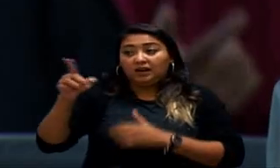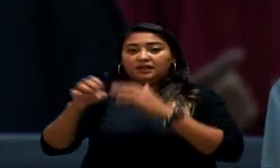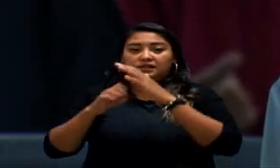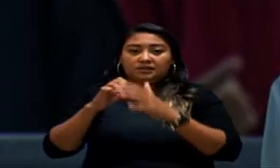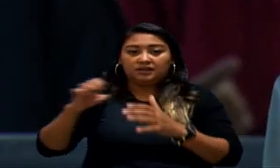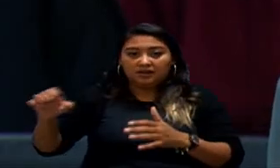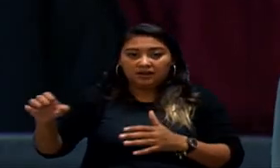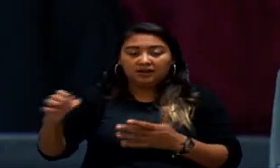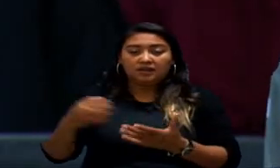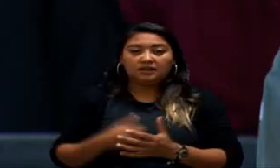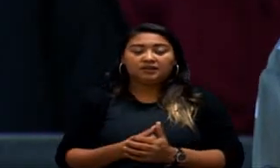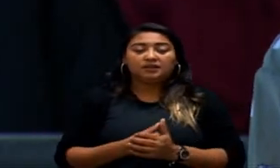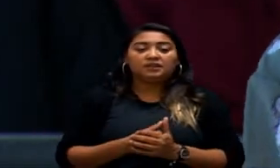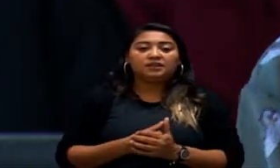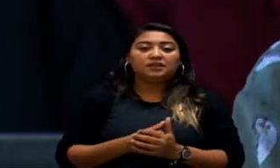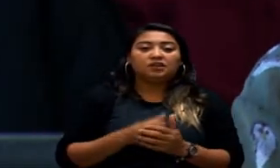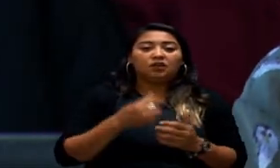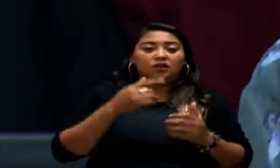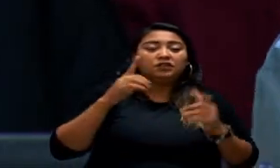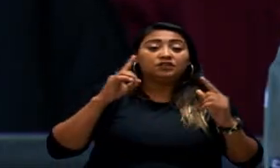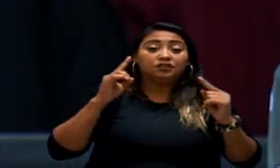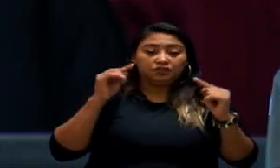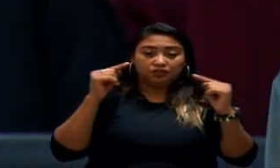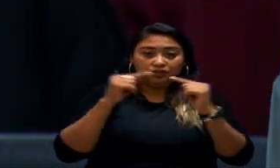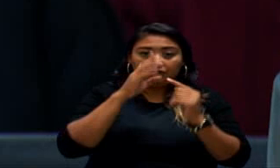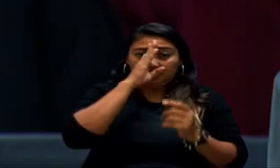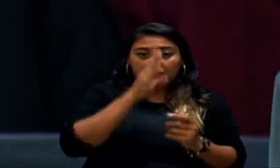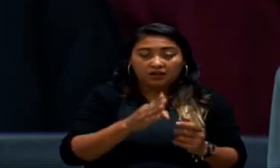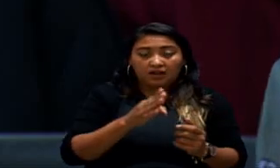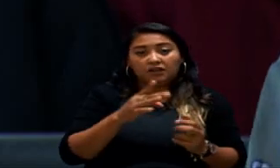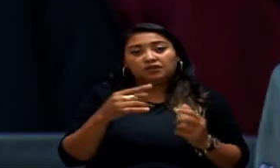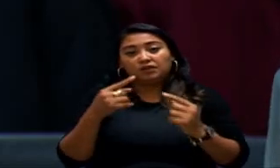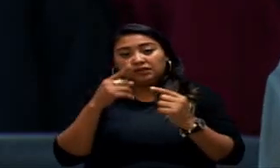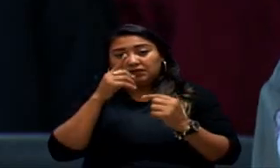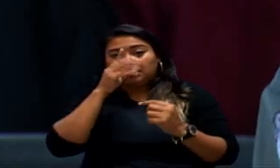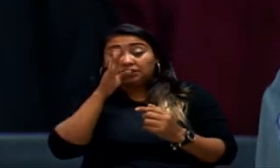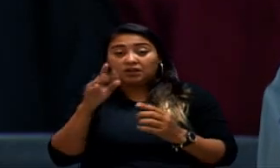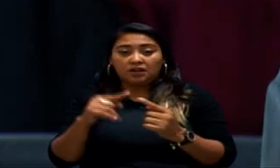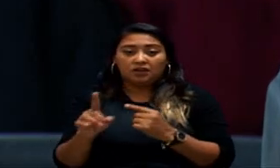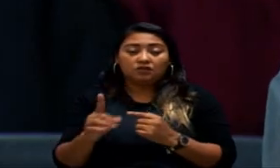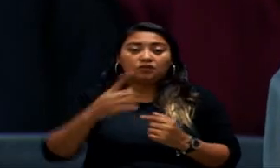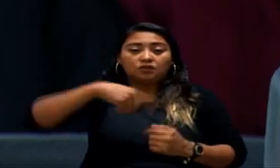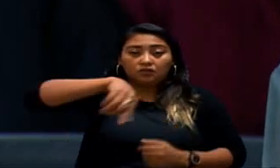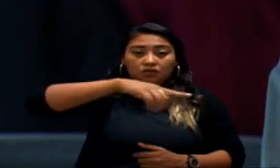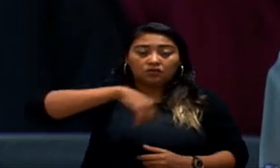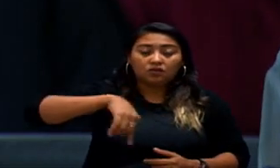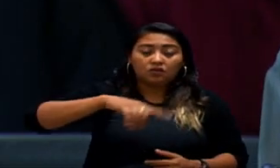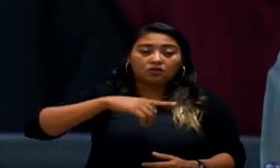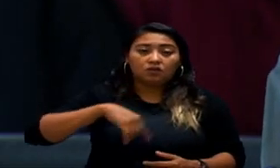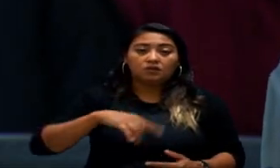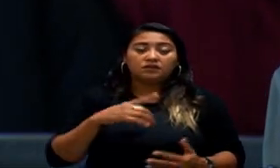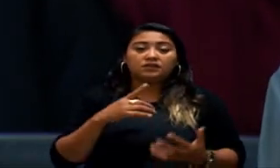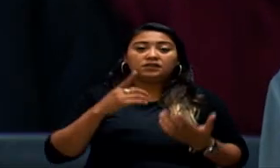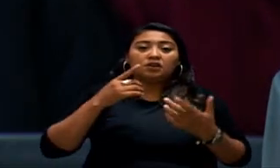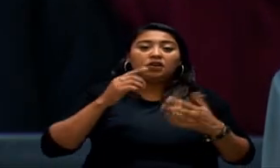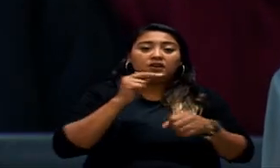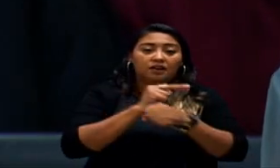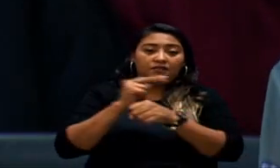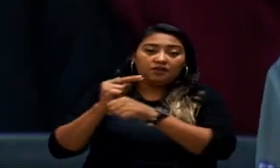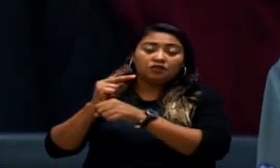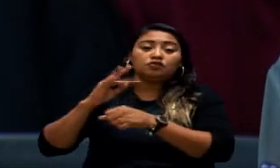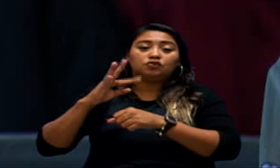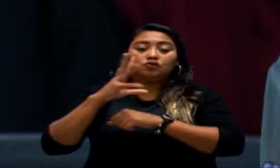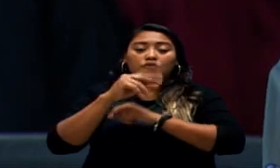nas autarquias, tanto diretamente como indiretamente. Então, a gente defende todo o projeto de